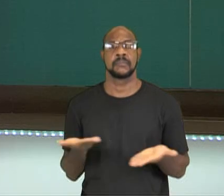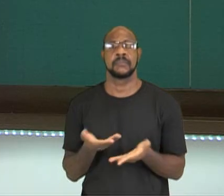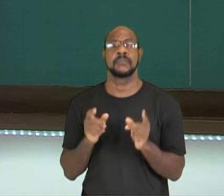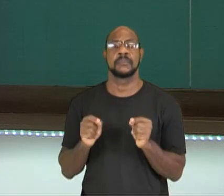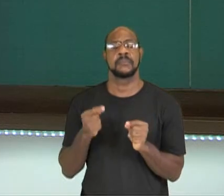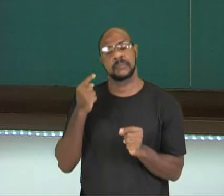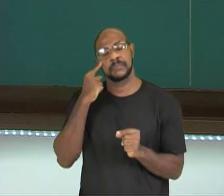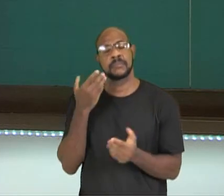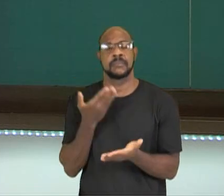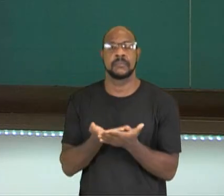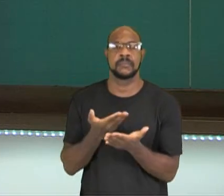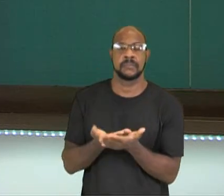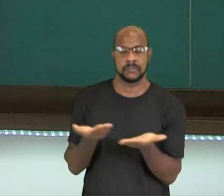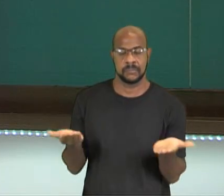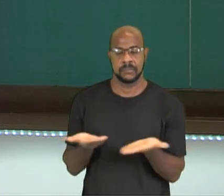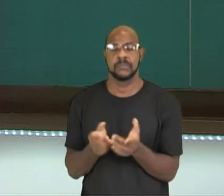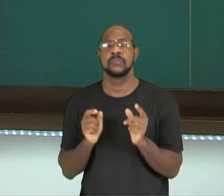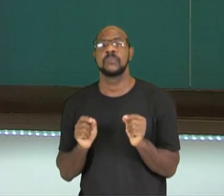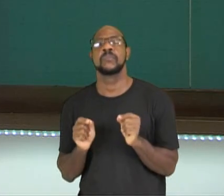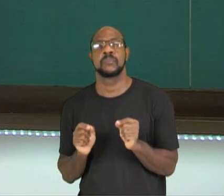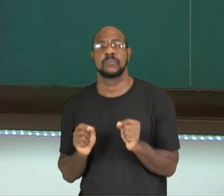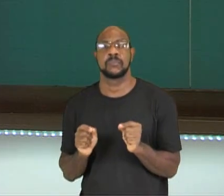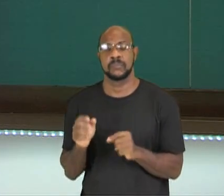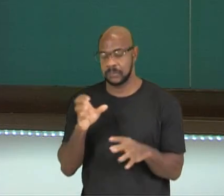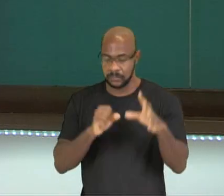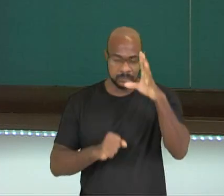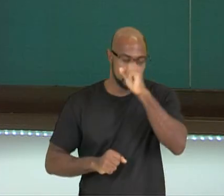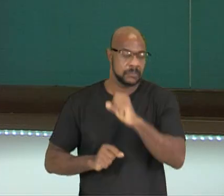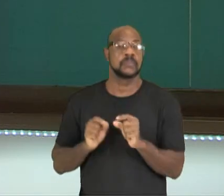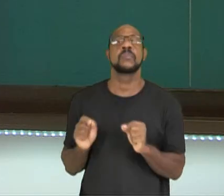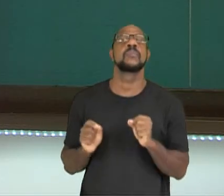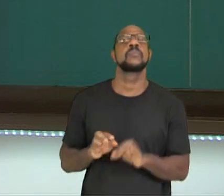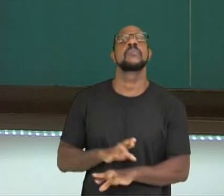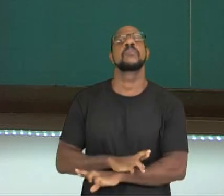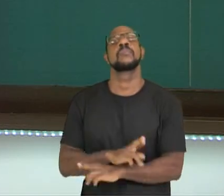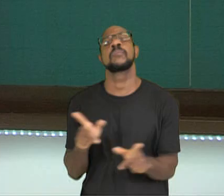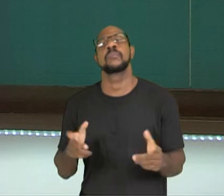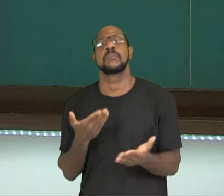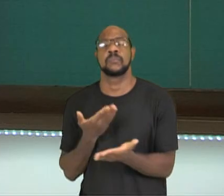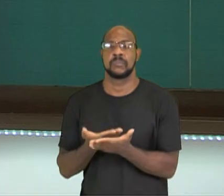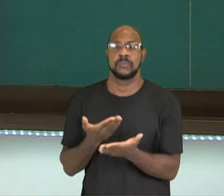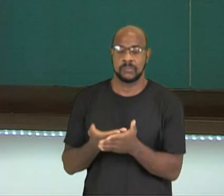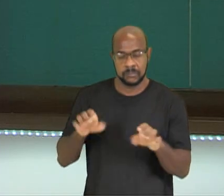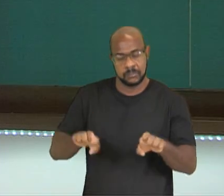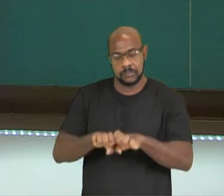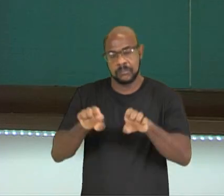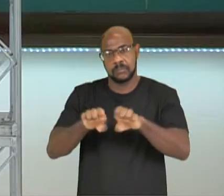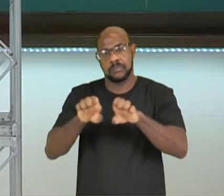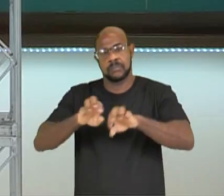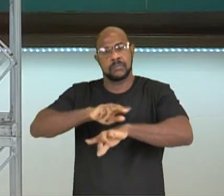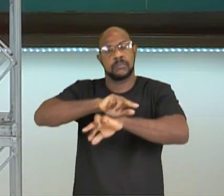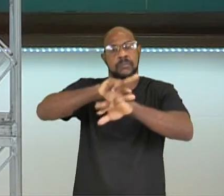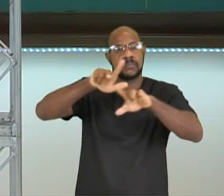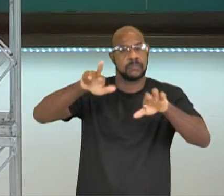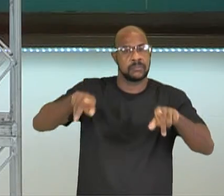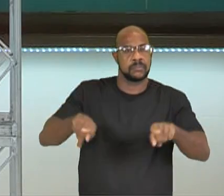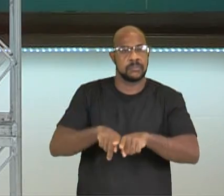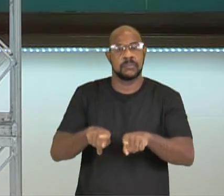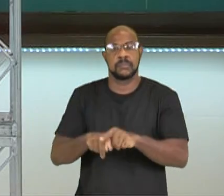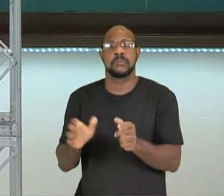que vimos nesta aula de hoje, né? O que aprendemos? Diferentes estruturas, os agentes